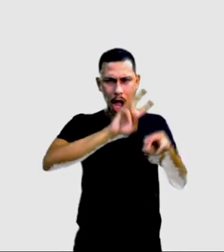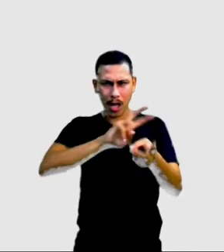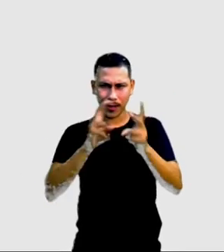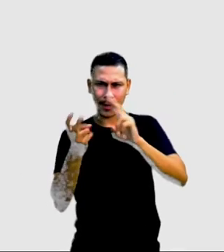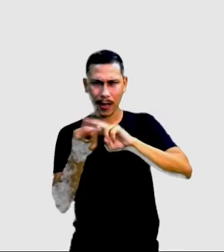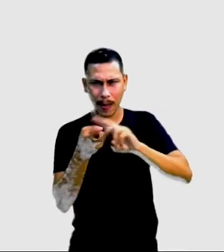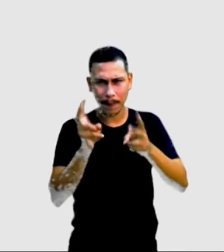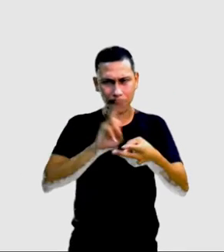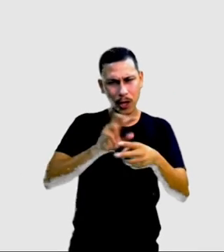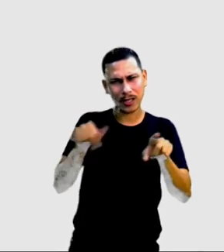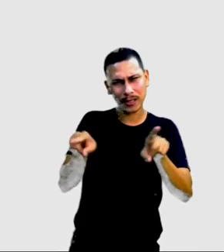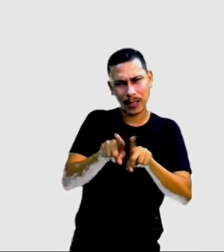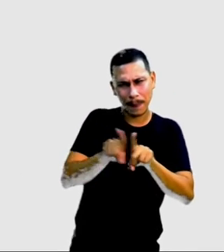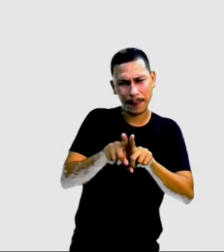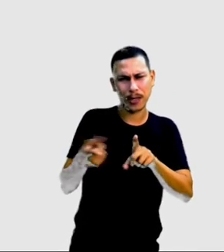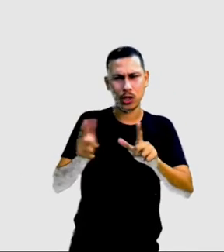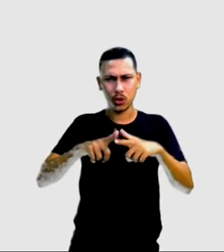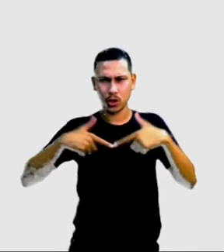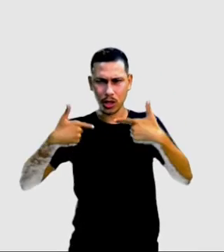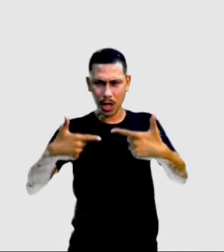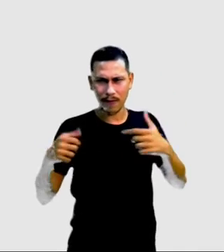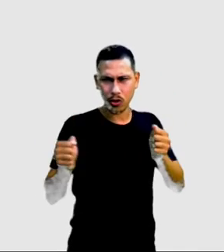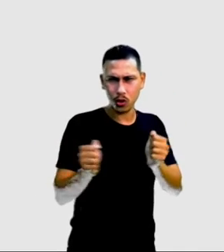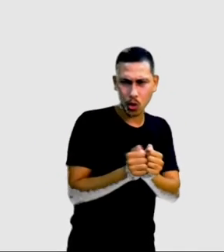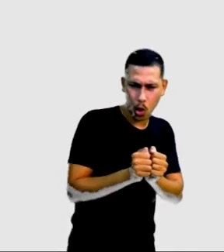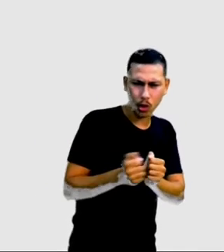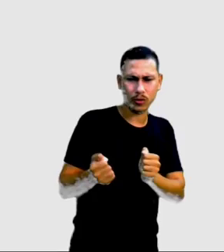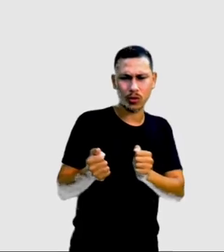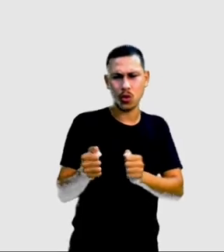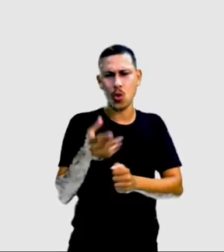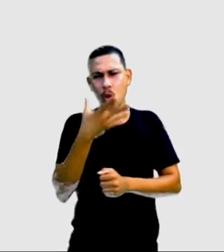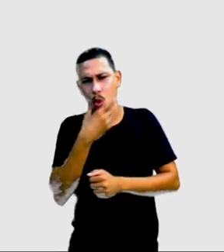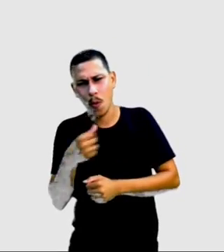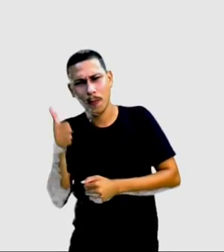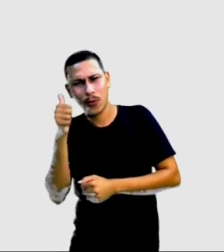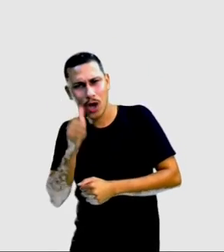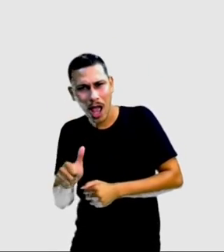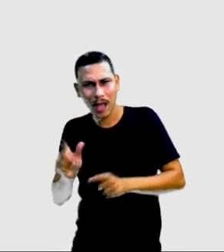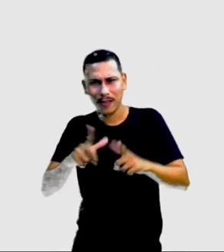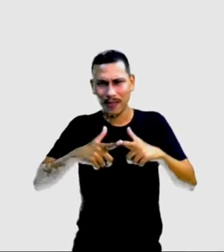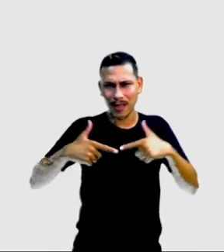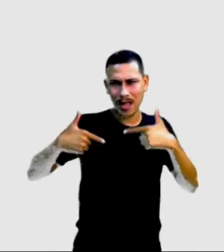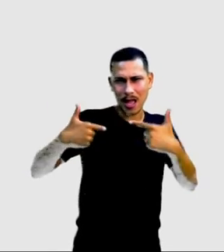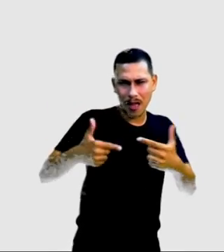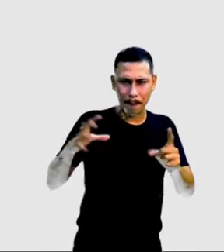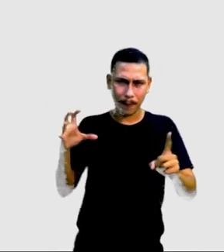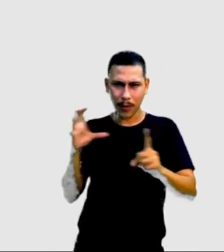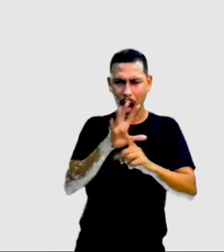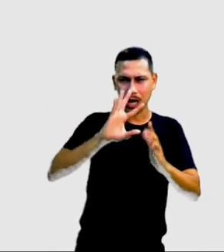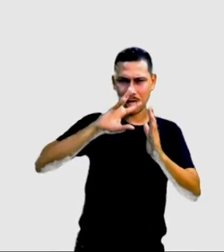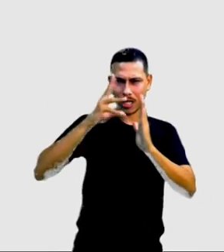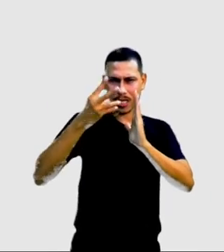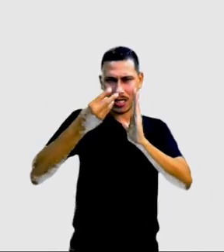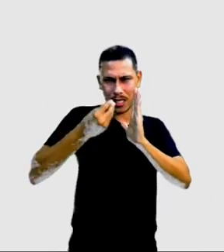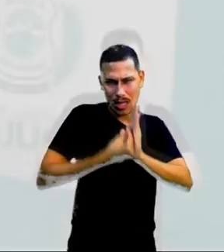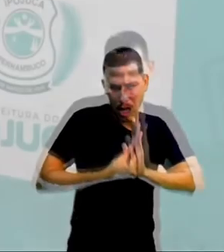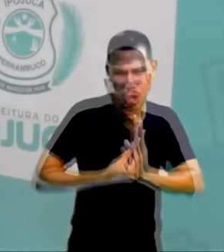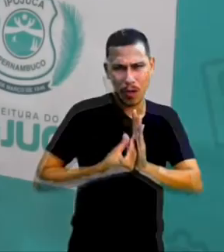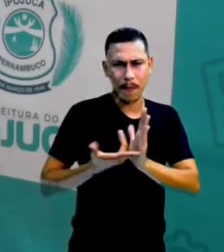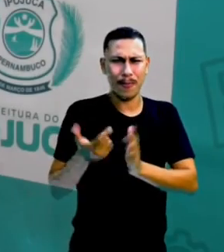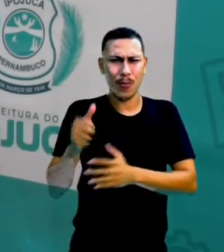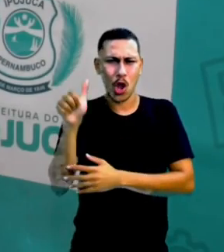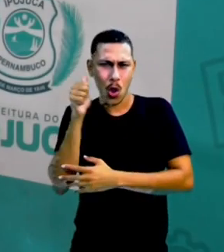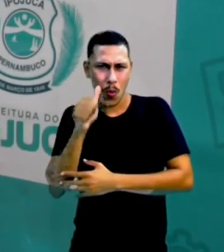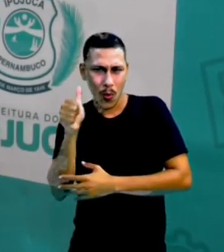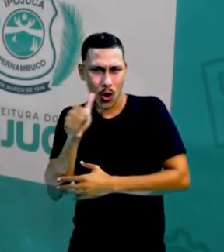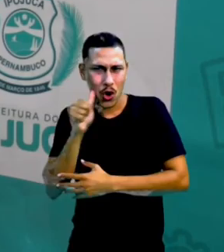e lutava ao lado de homens e mulheres nas muitas batalhas heradas por ataques ao quilombo. Essa mulher,